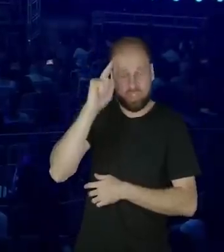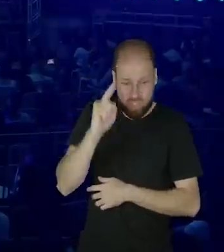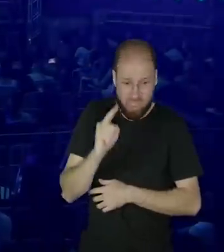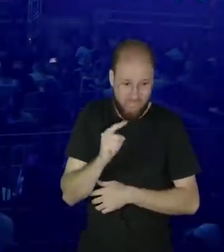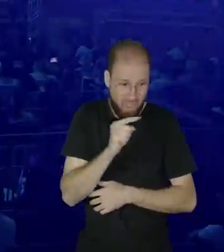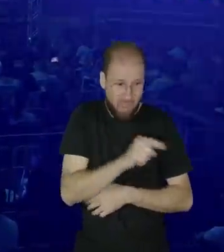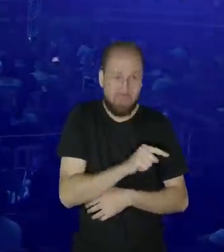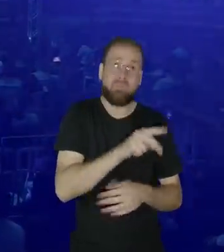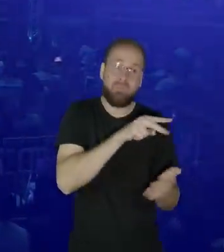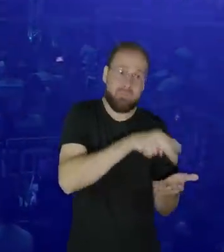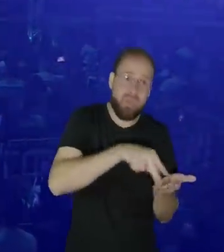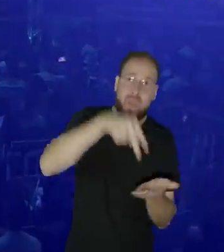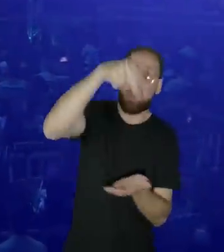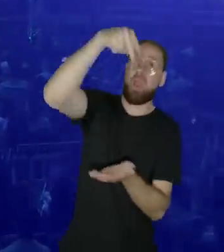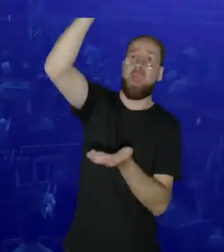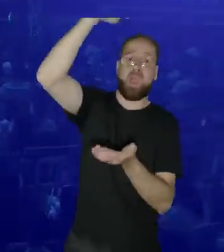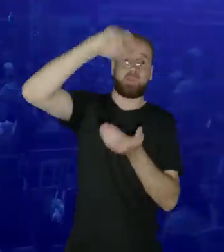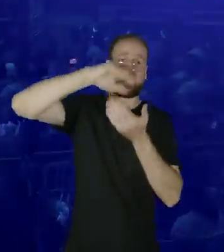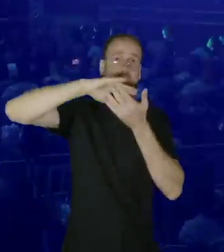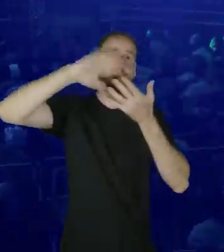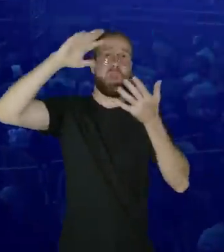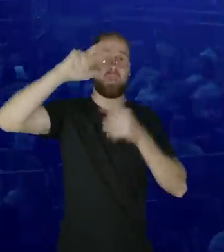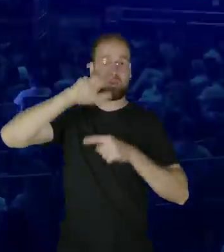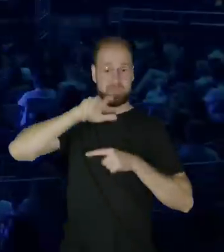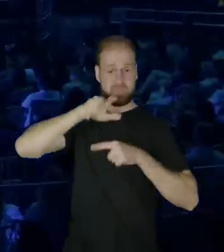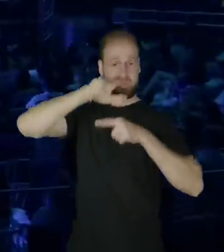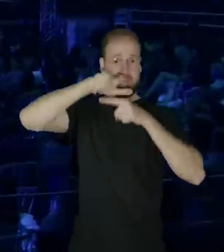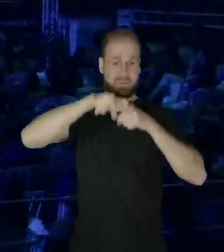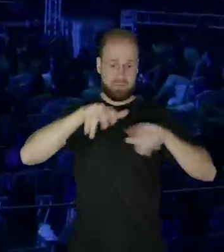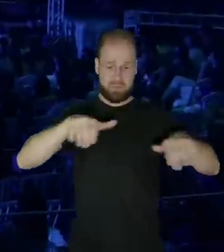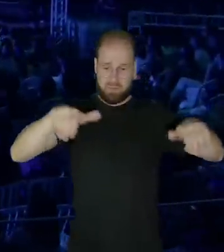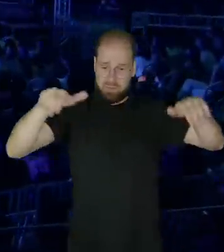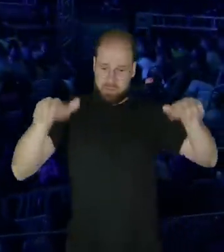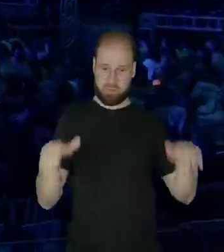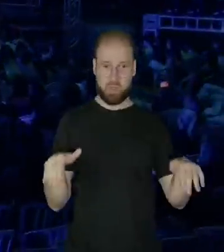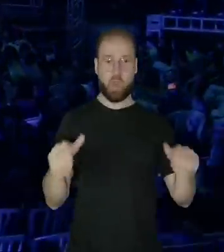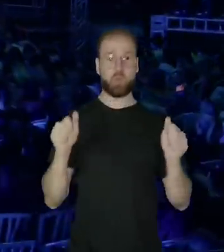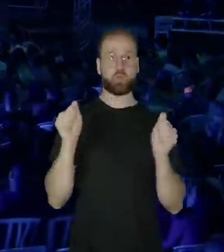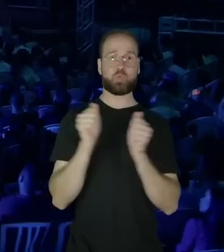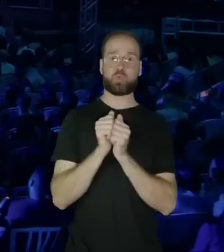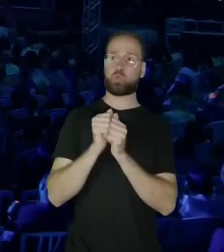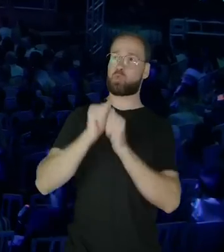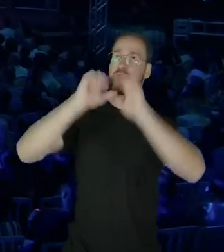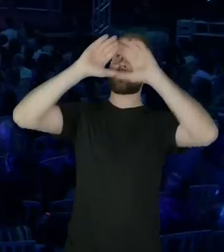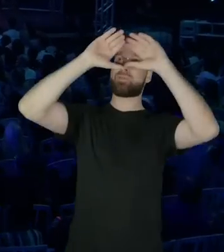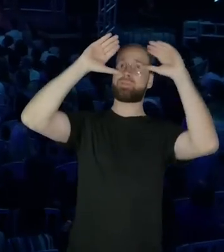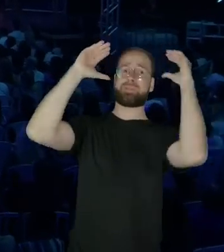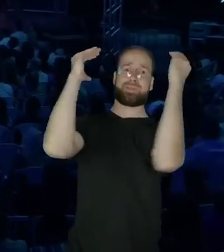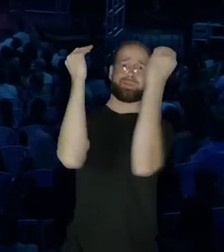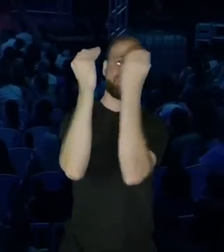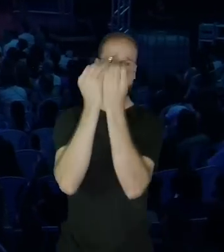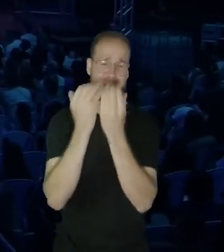glória, sentadas com o juiz no trono de luz? Ai de mim!